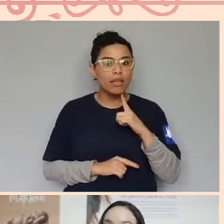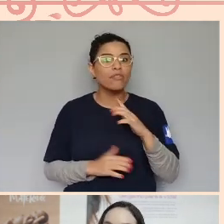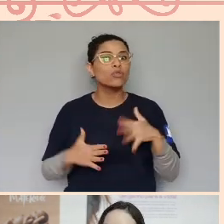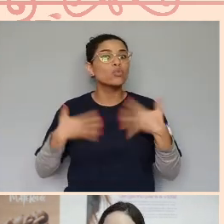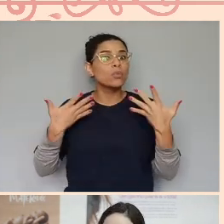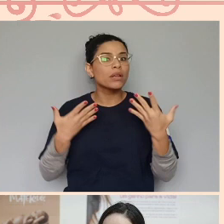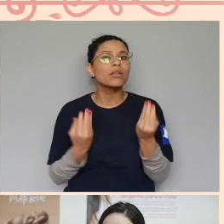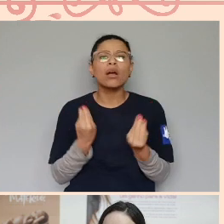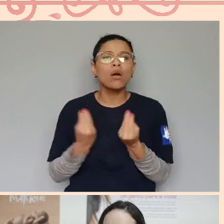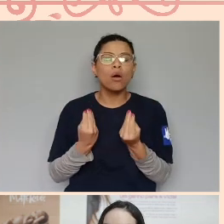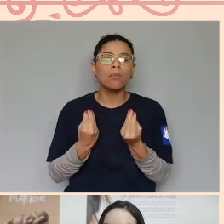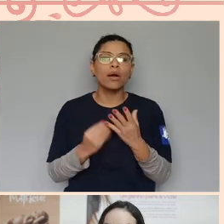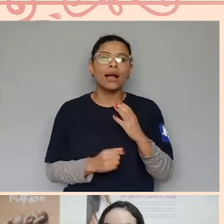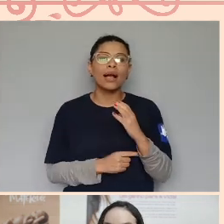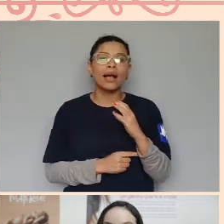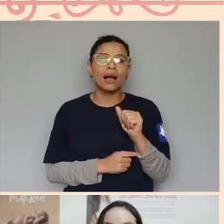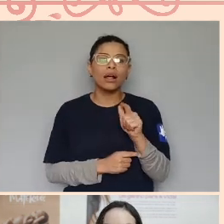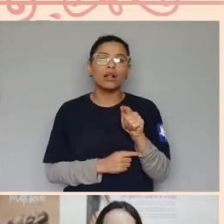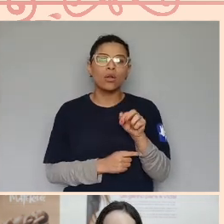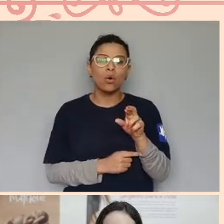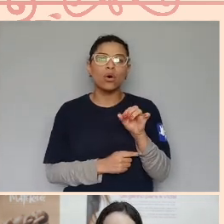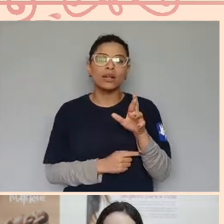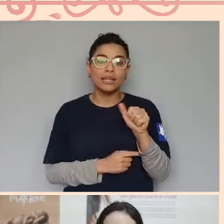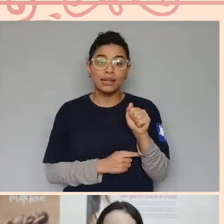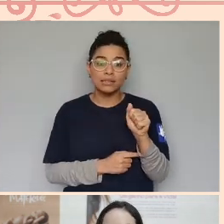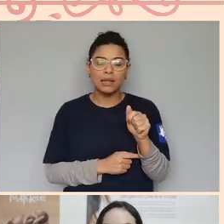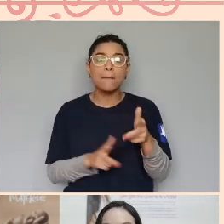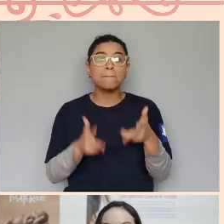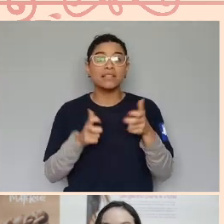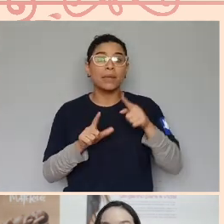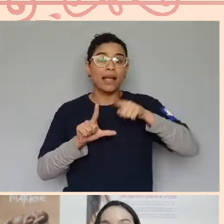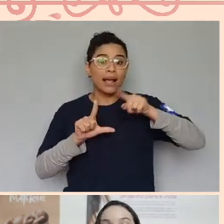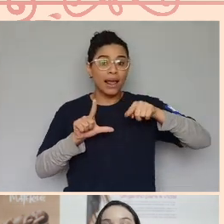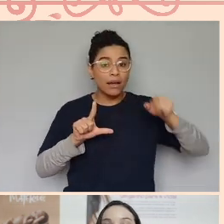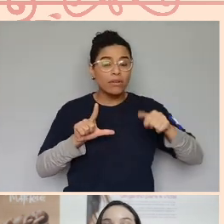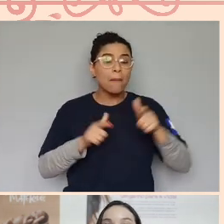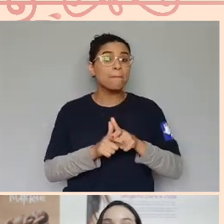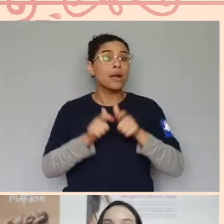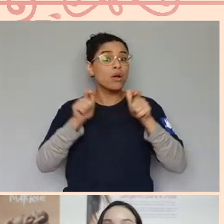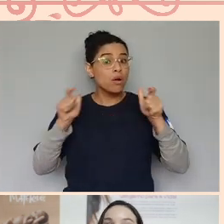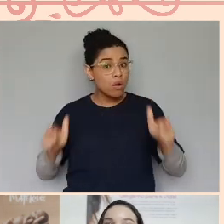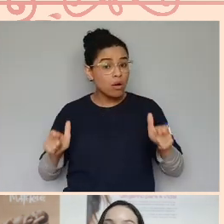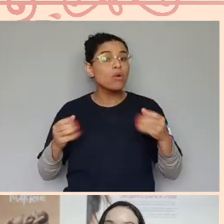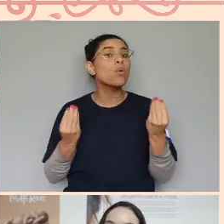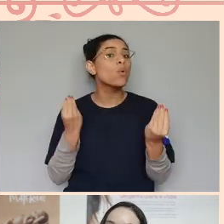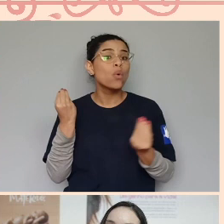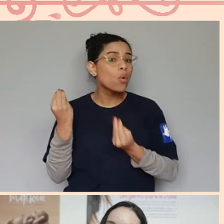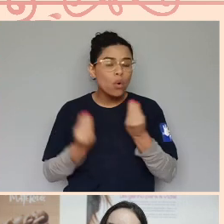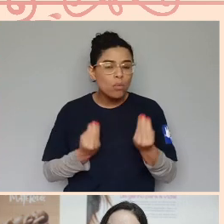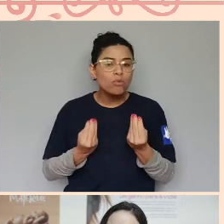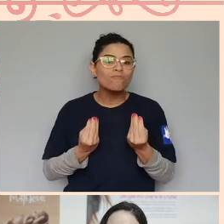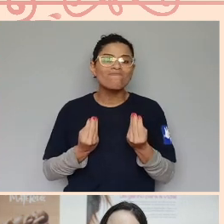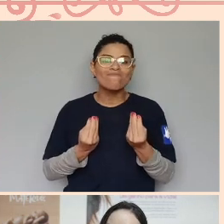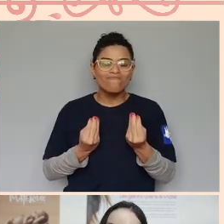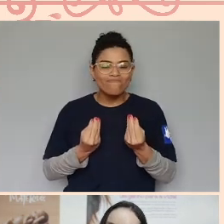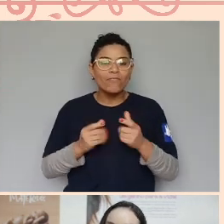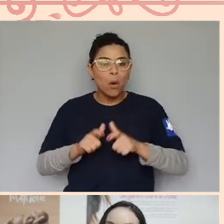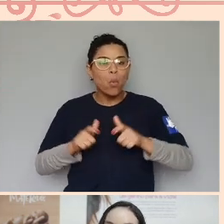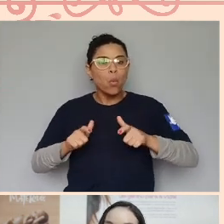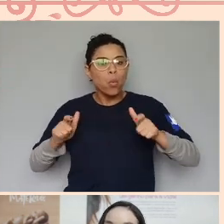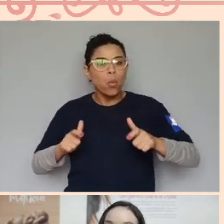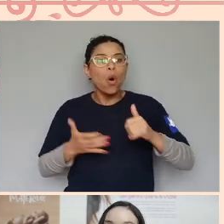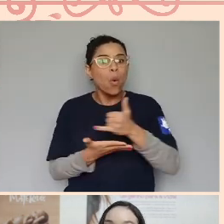em relação às calorias. A gente consegue ver aqui no nosso gráfico que a gente tem a maior parte do leite como hipercalórico, que são